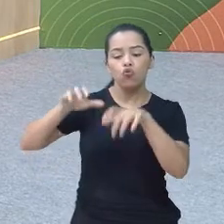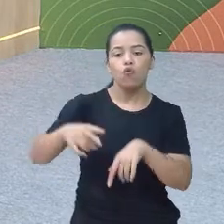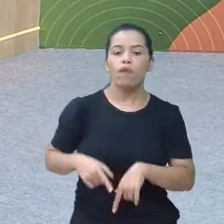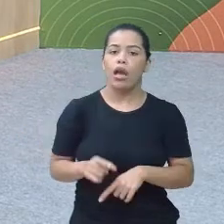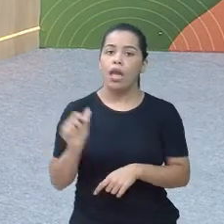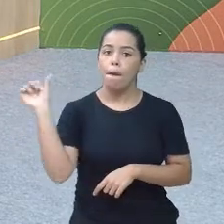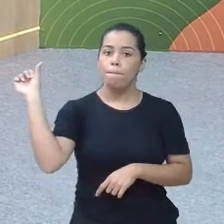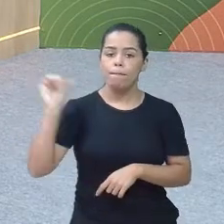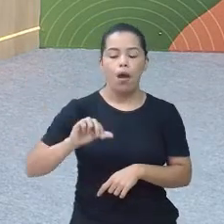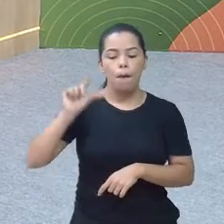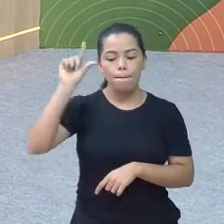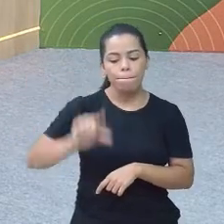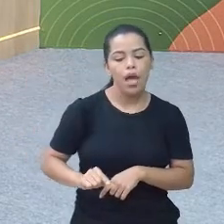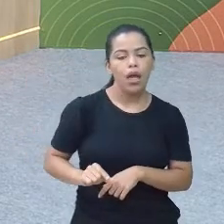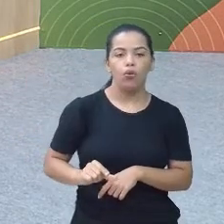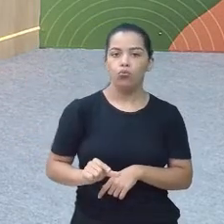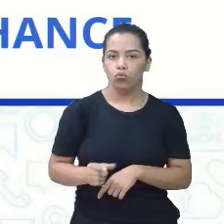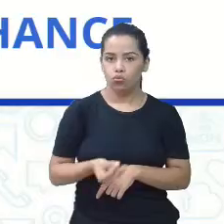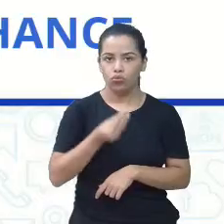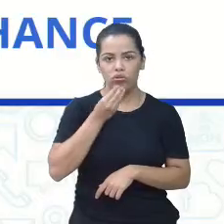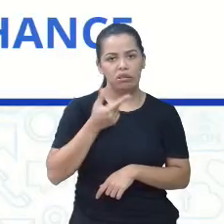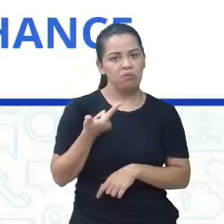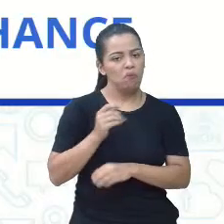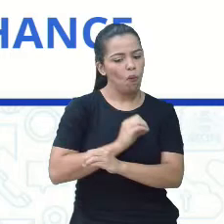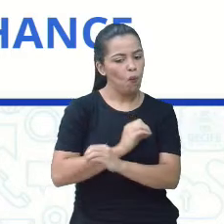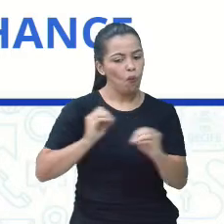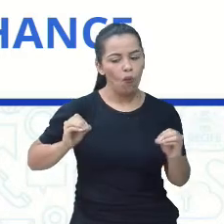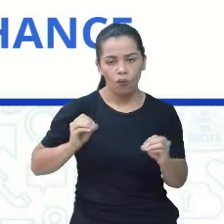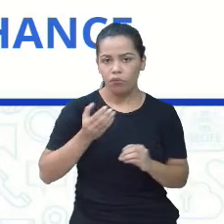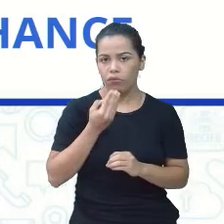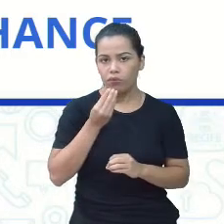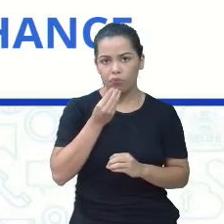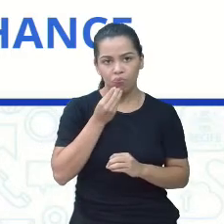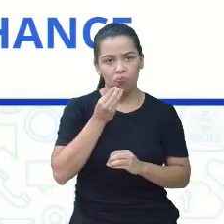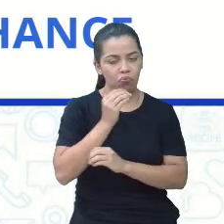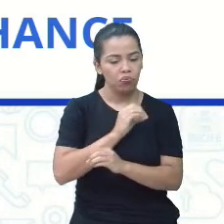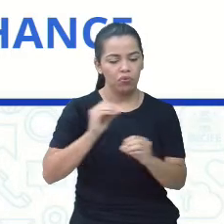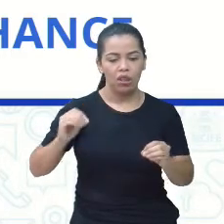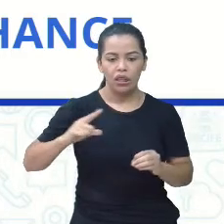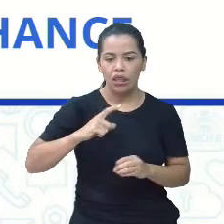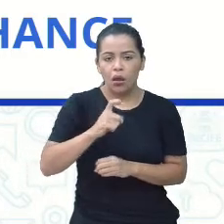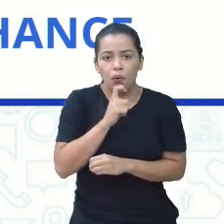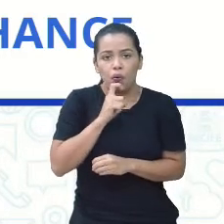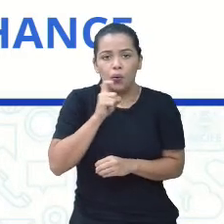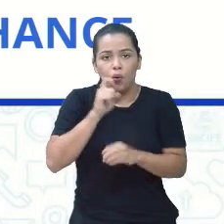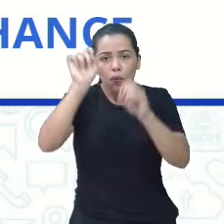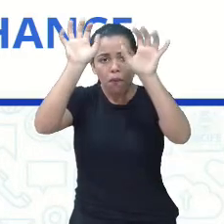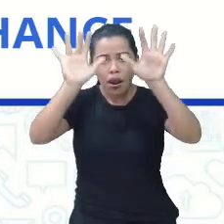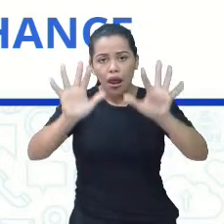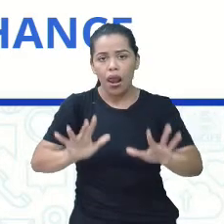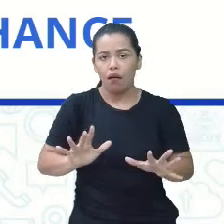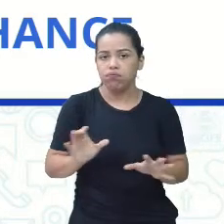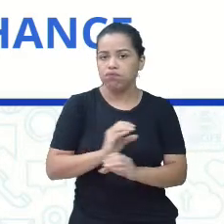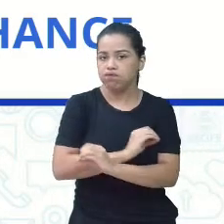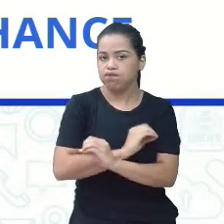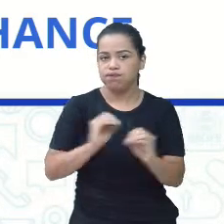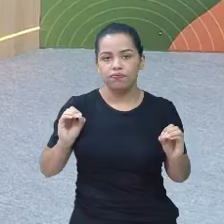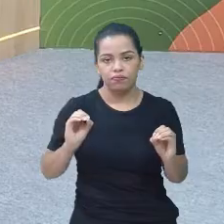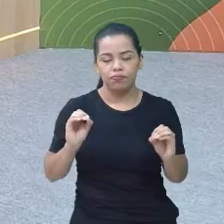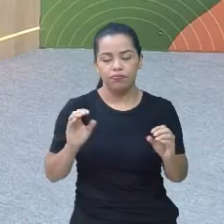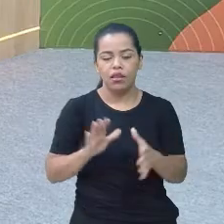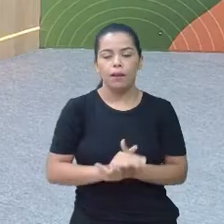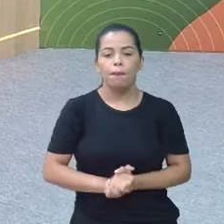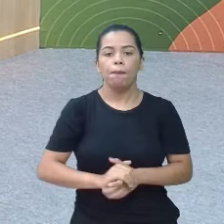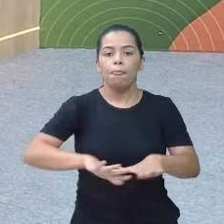gente está descrevendo agora, não ter nenhuma chance de nevar em Recife, tá certo? Então perceba que eu estou fazendo